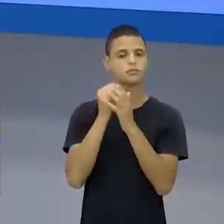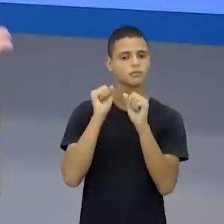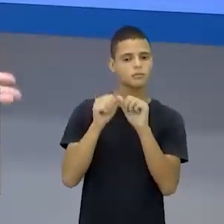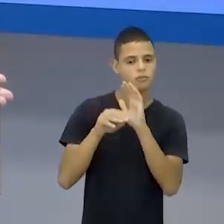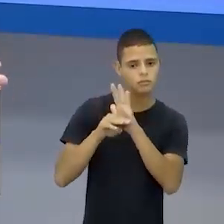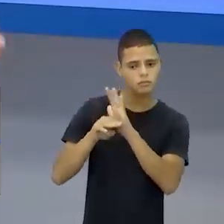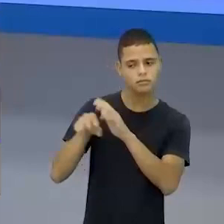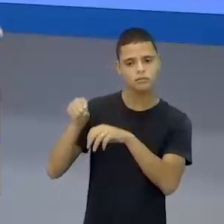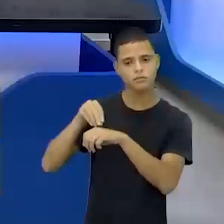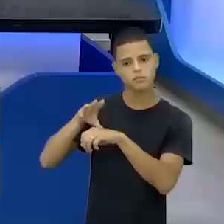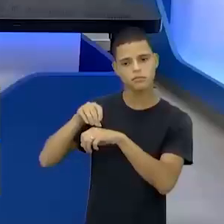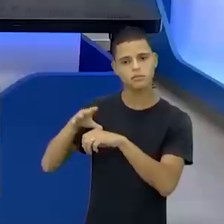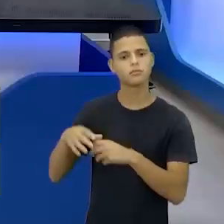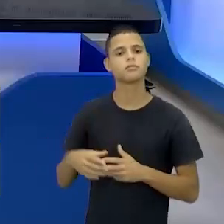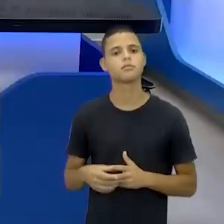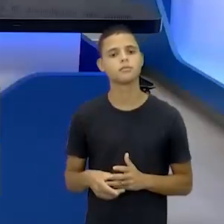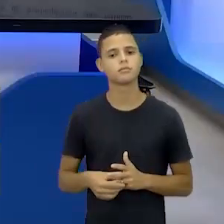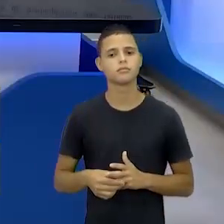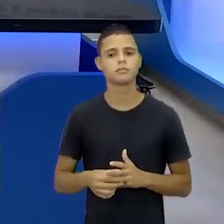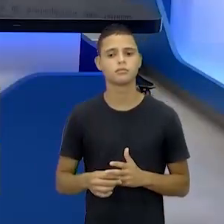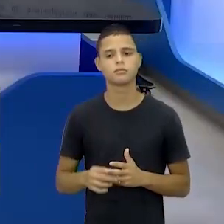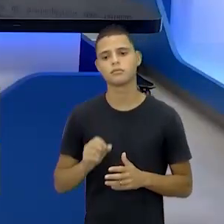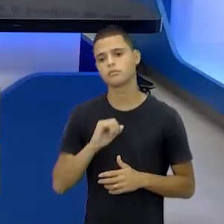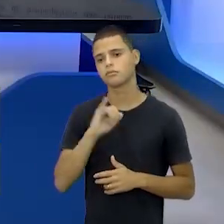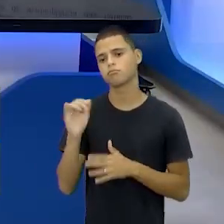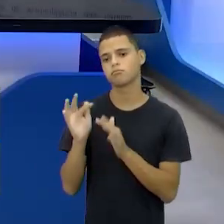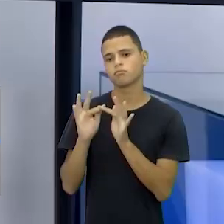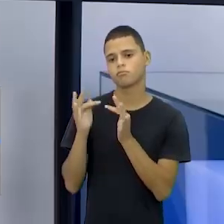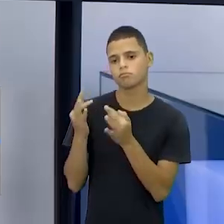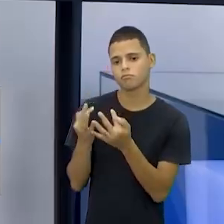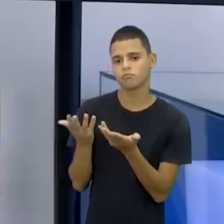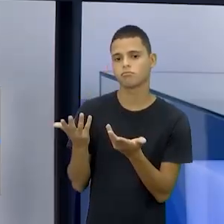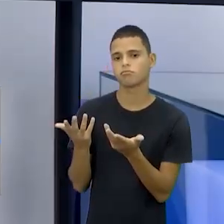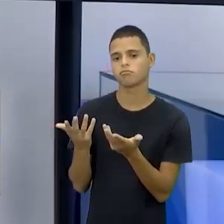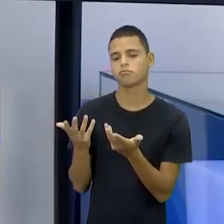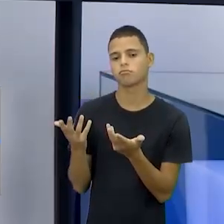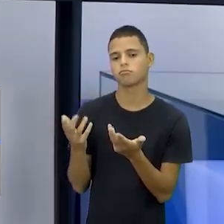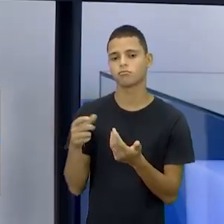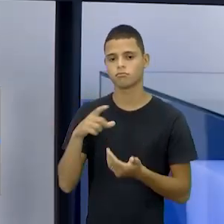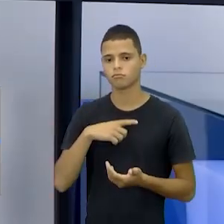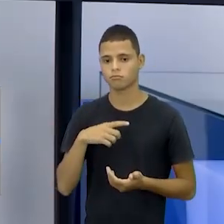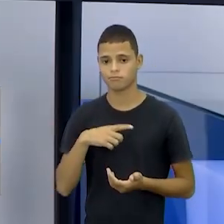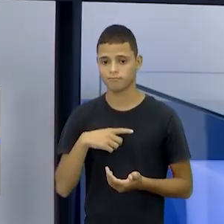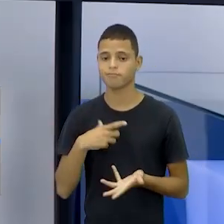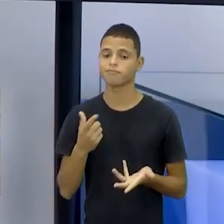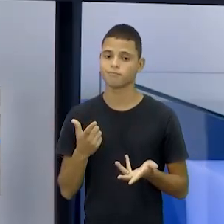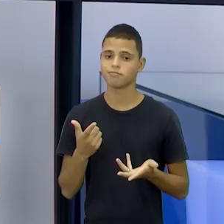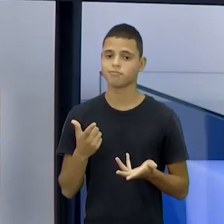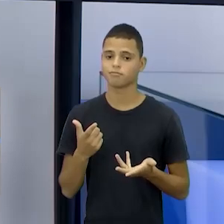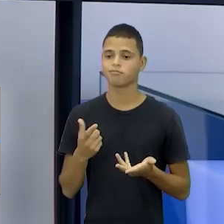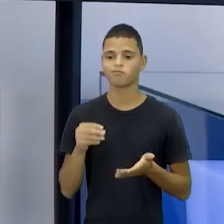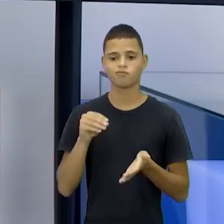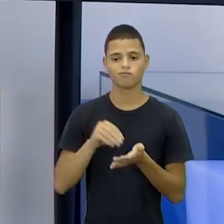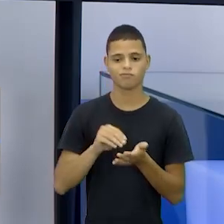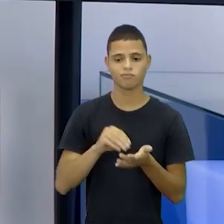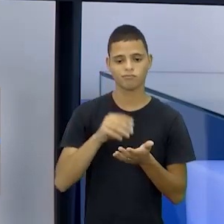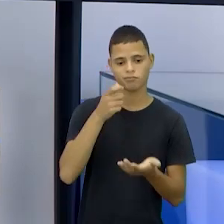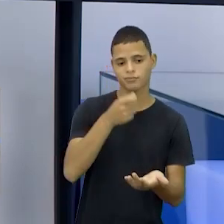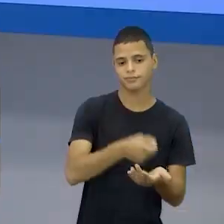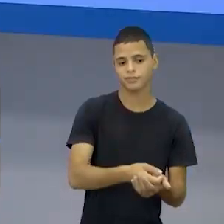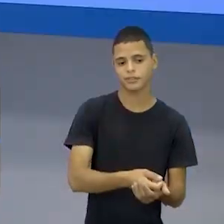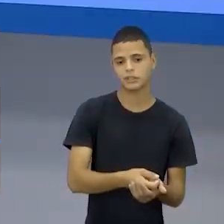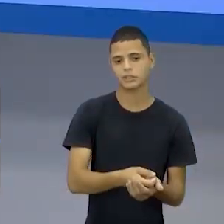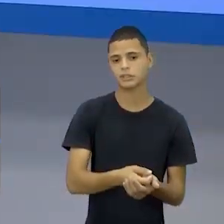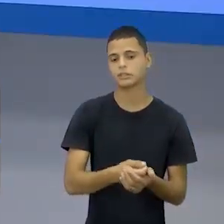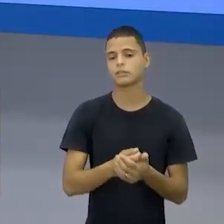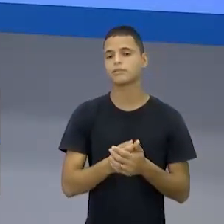ir lá e dar uma auxiliada, não é isso? Exatamente. Se seu parente ou se alguém da sua família ou alguém que você conhece tem uma dívida, você vai ajudar eles, né, professora?